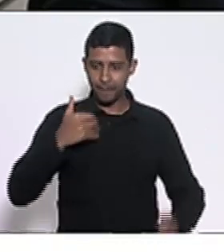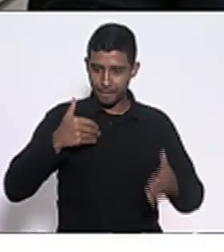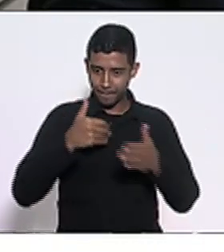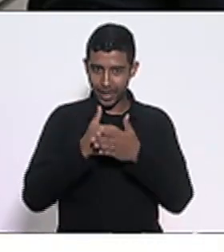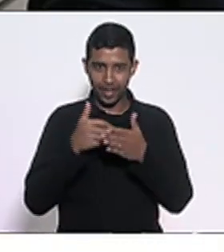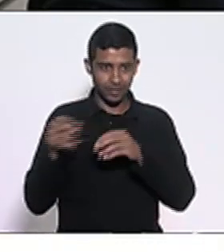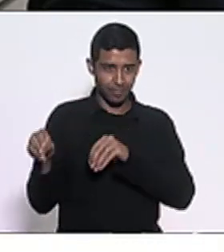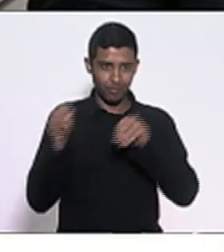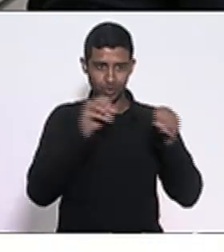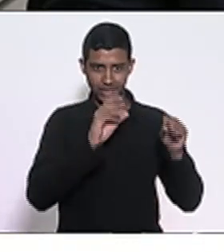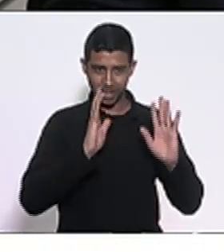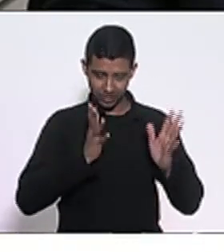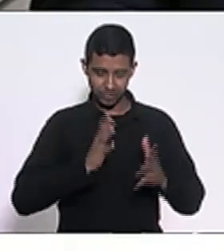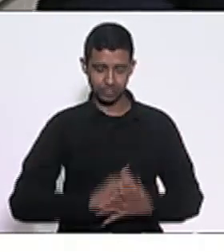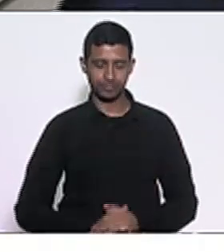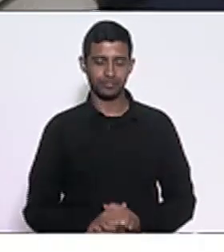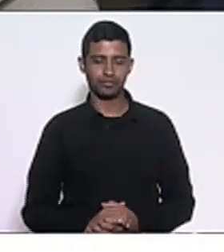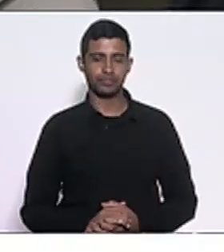que me parece.